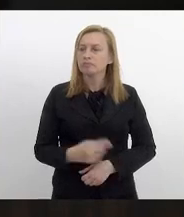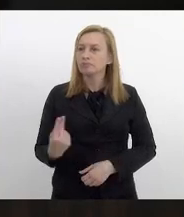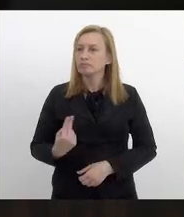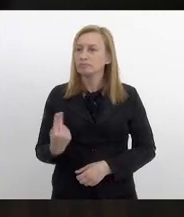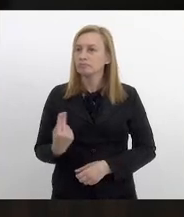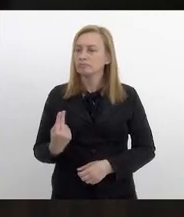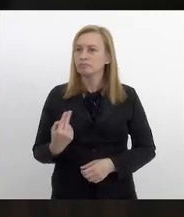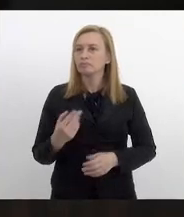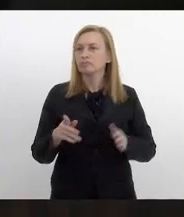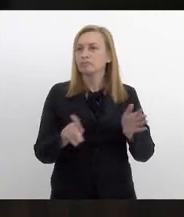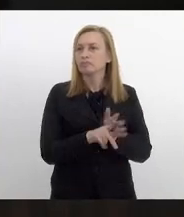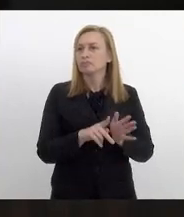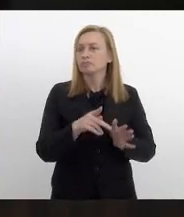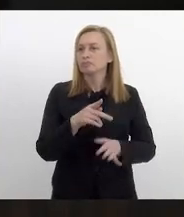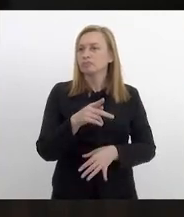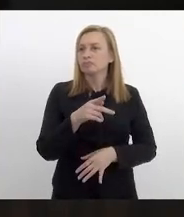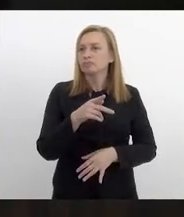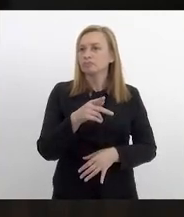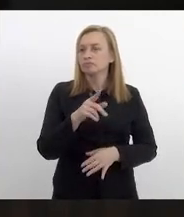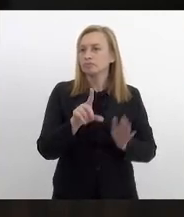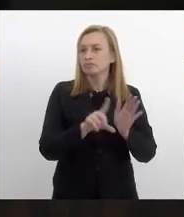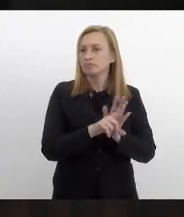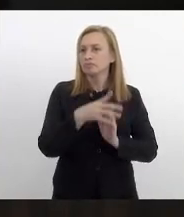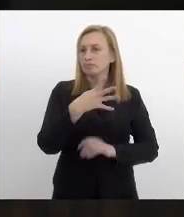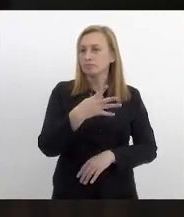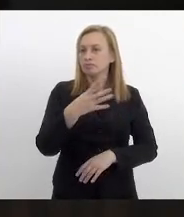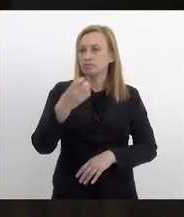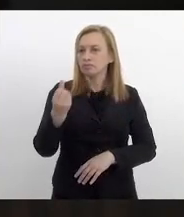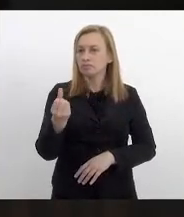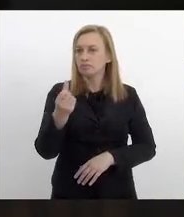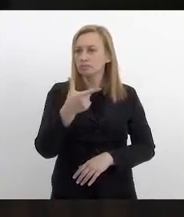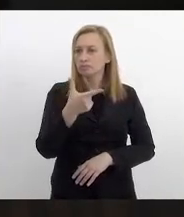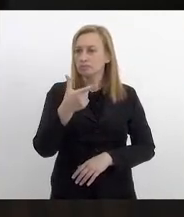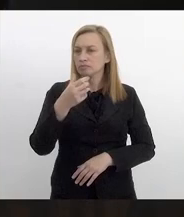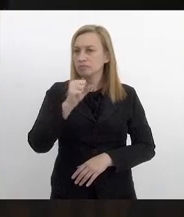projeto de lei 4680.